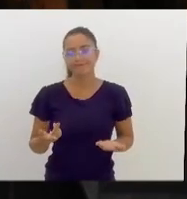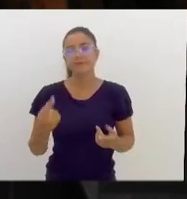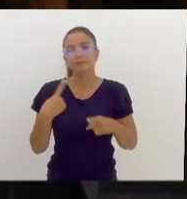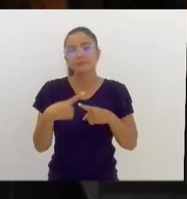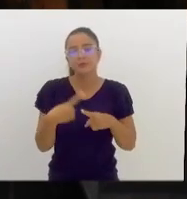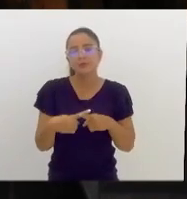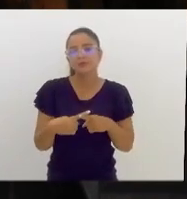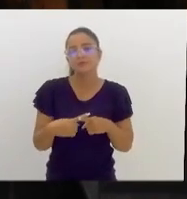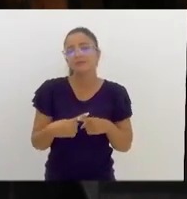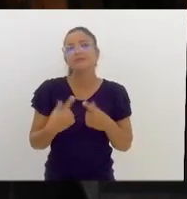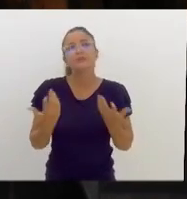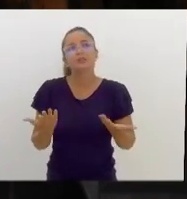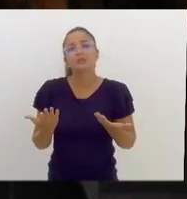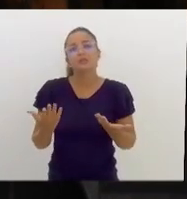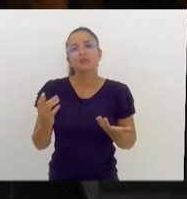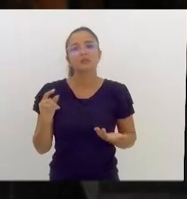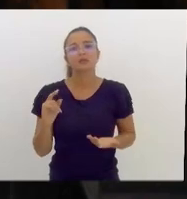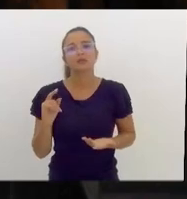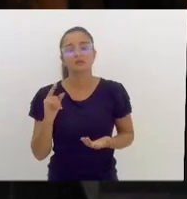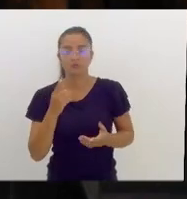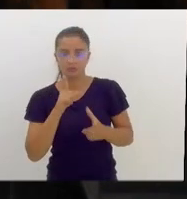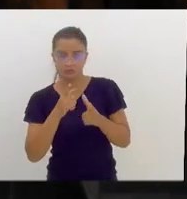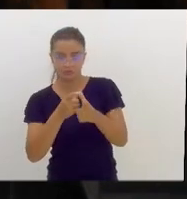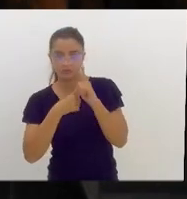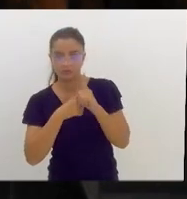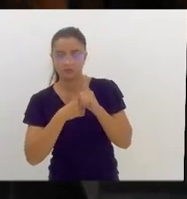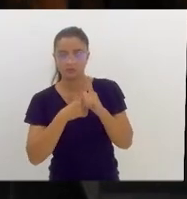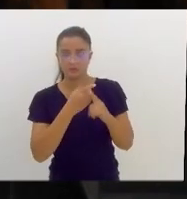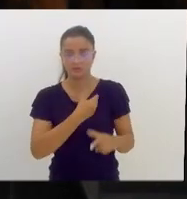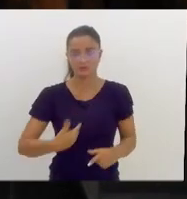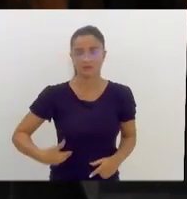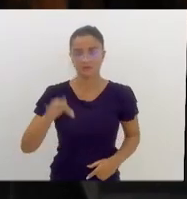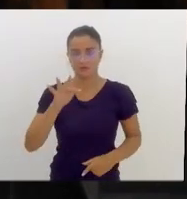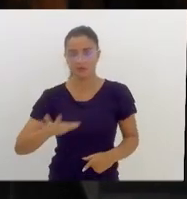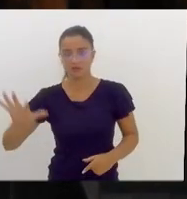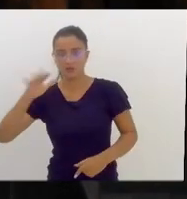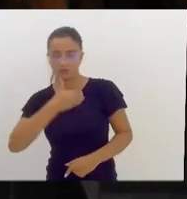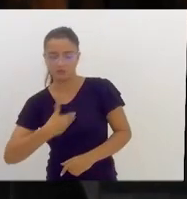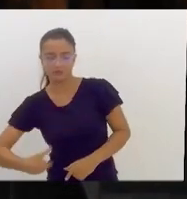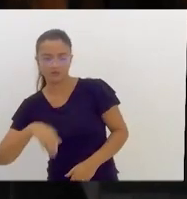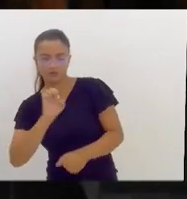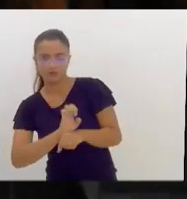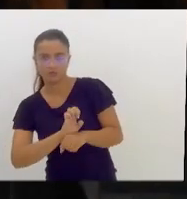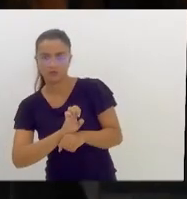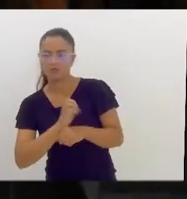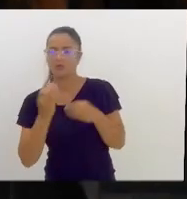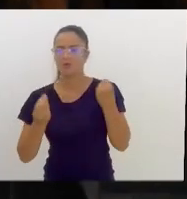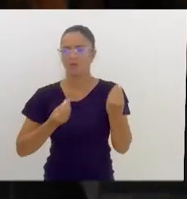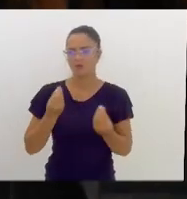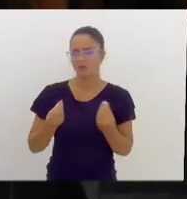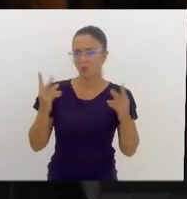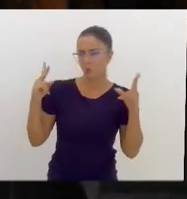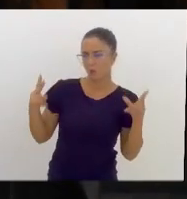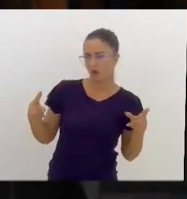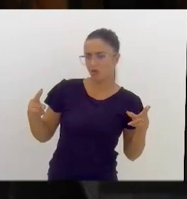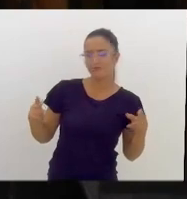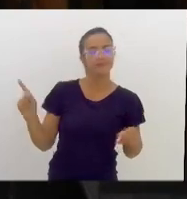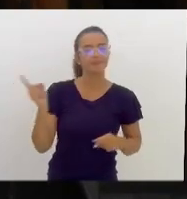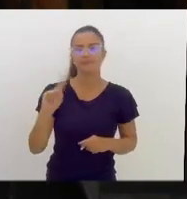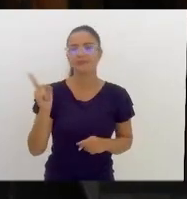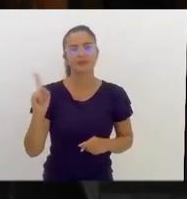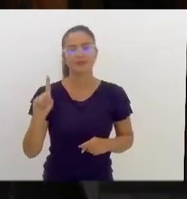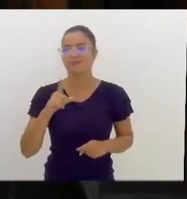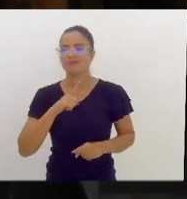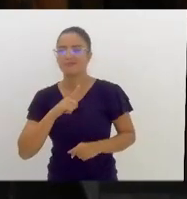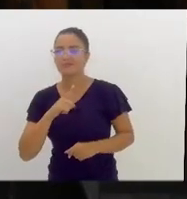porque, quando se trata da dívida do governo federal com o governo estadual, elas nunca são tratadas da mesma maneira. Existe o